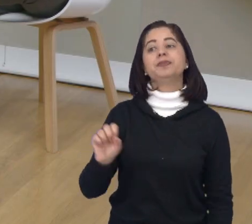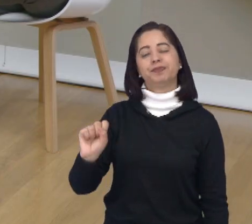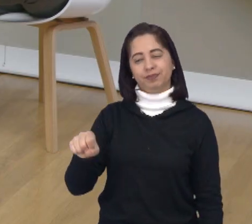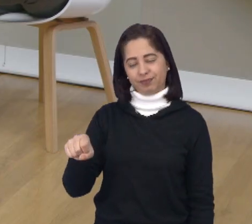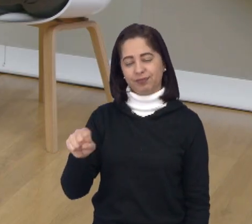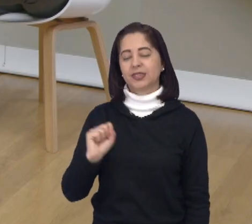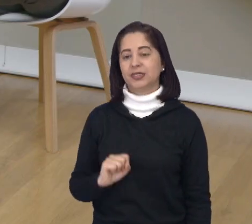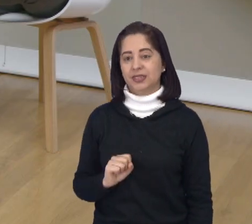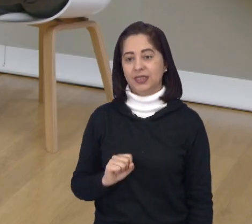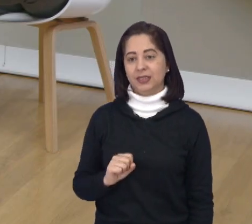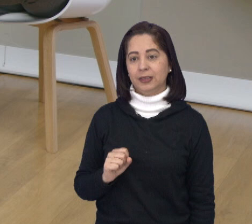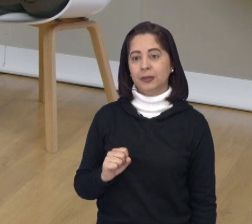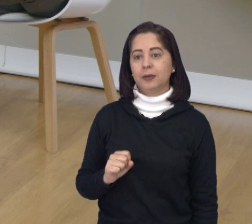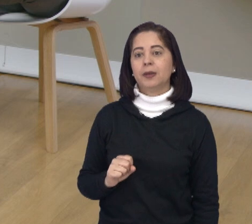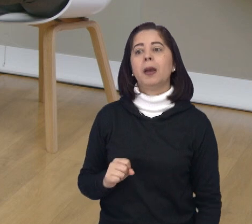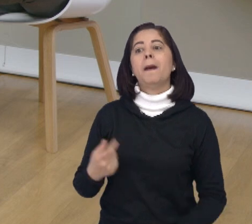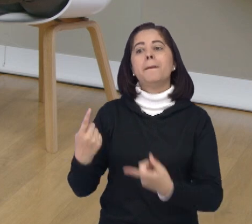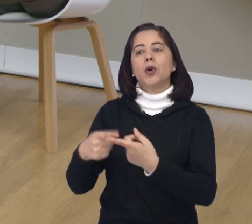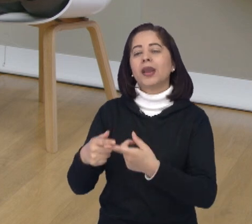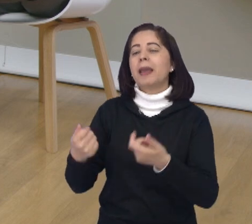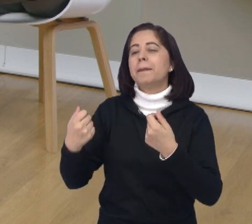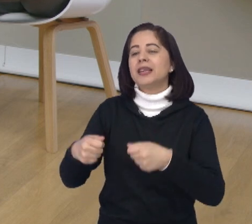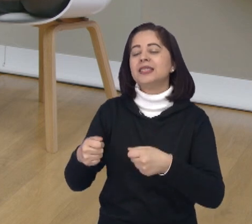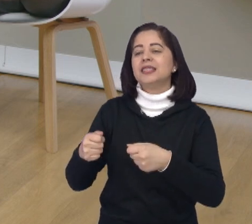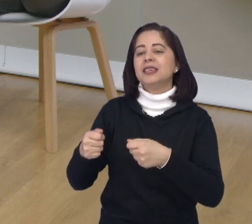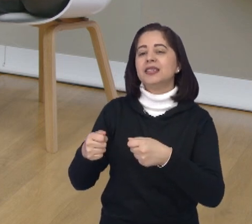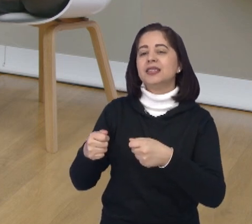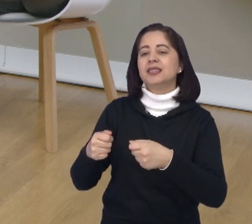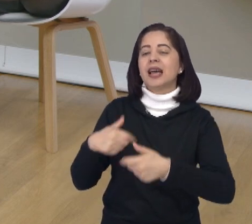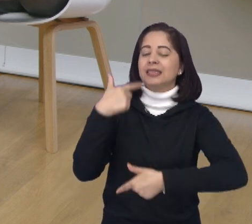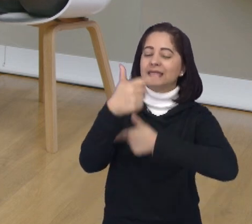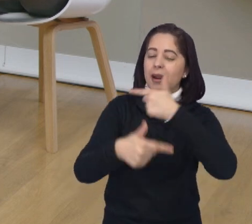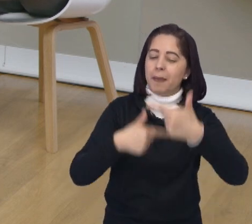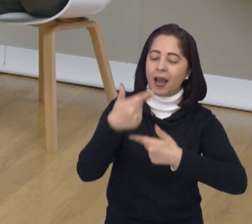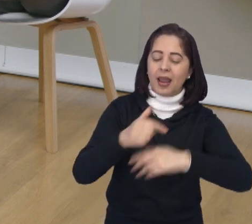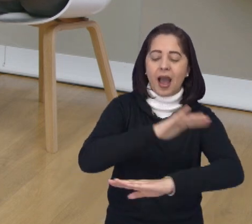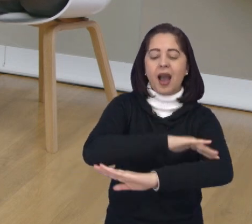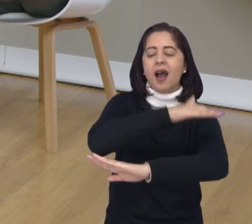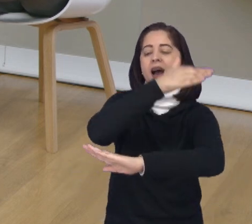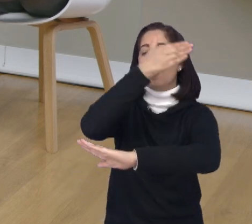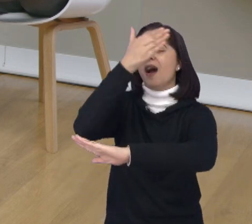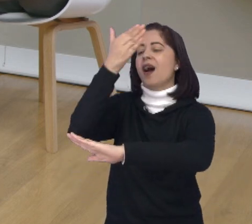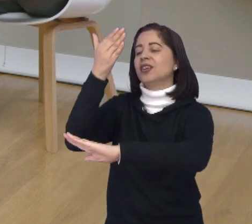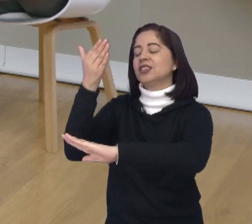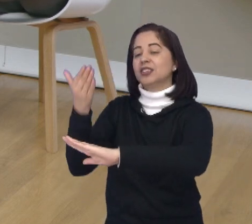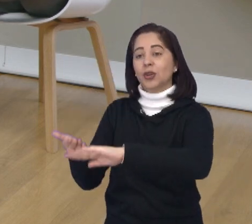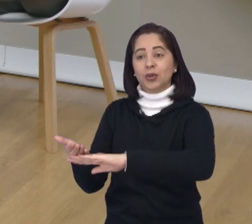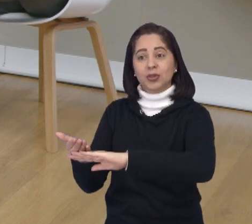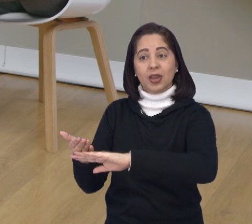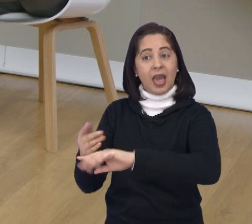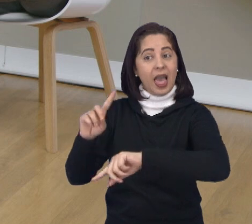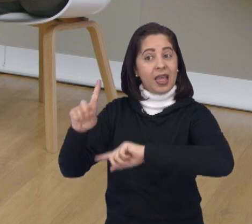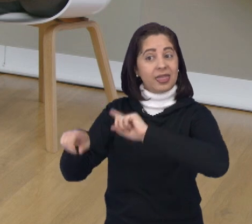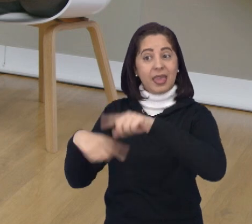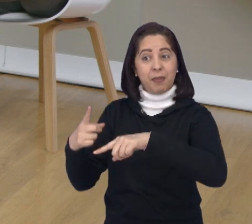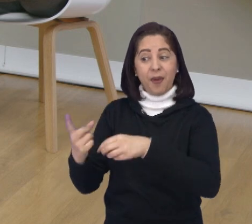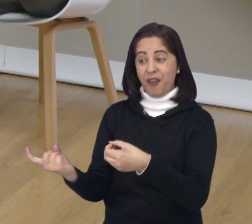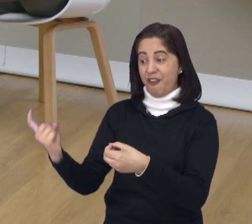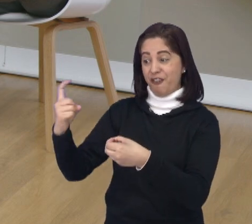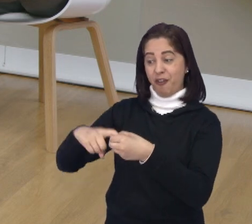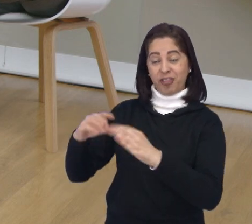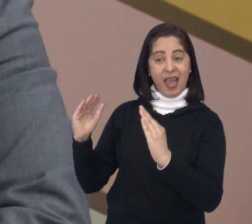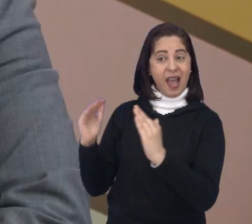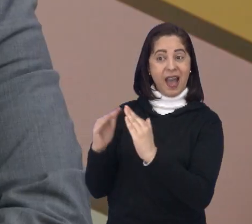própria técnica falou, para que ele volte inteiro para casa. Para casa. Não tem... O ser humano, o trabalhador, não tem bem mais valioso do que a